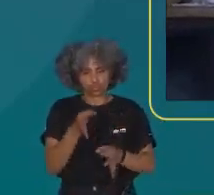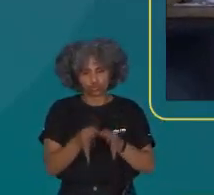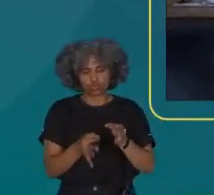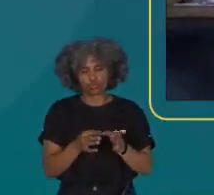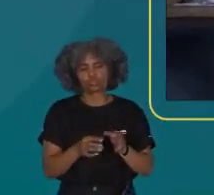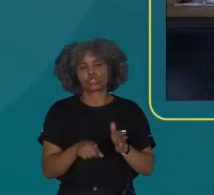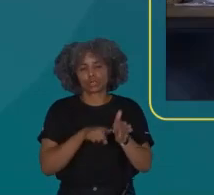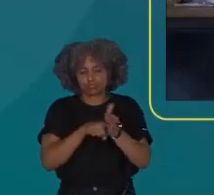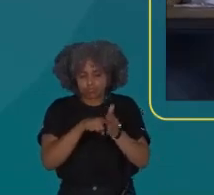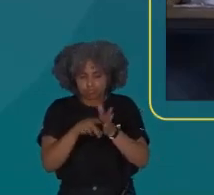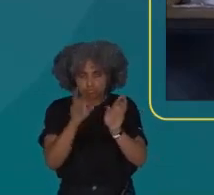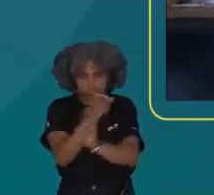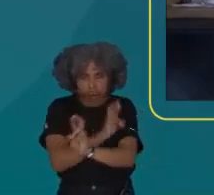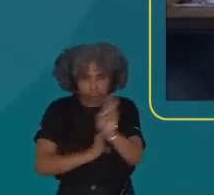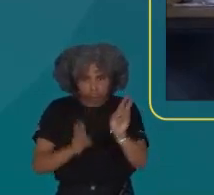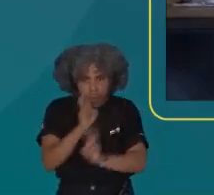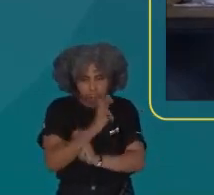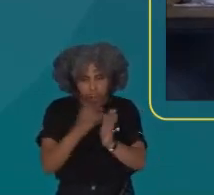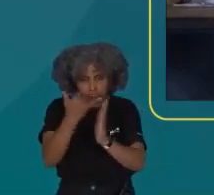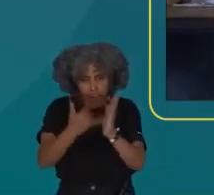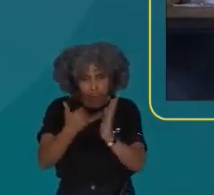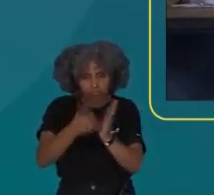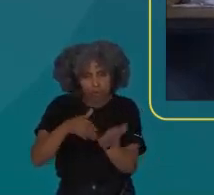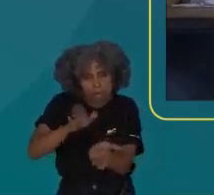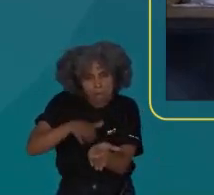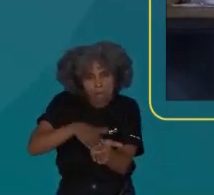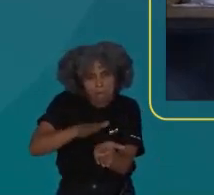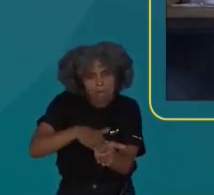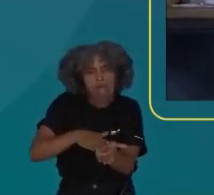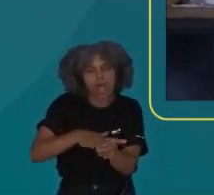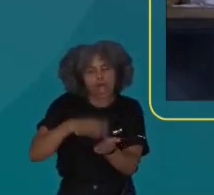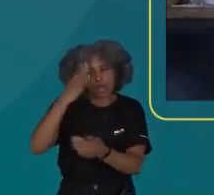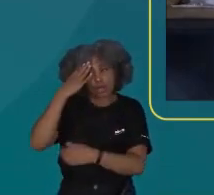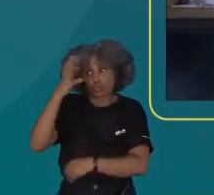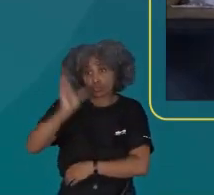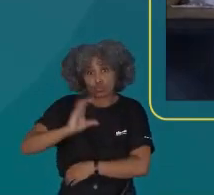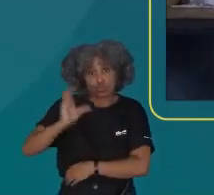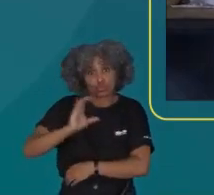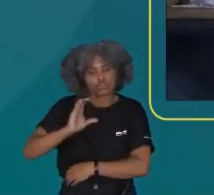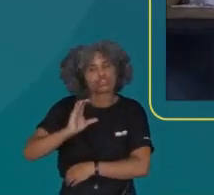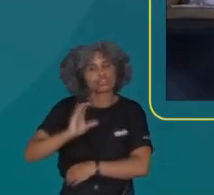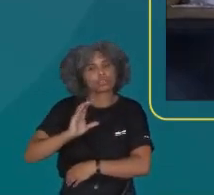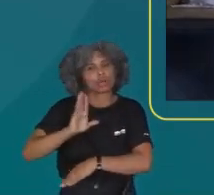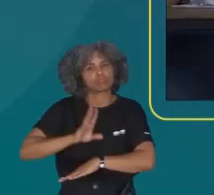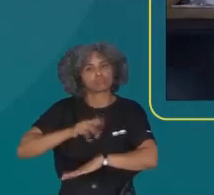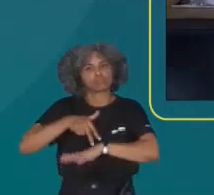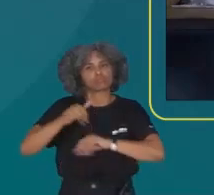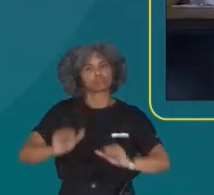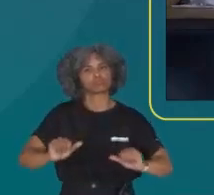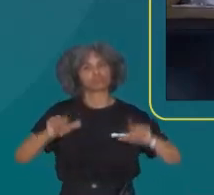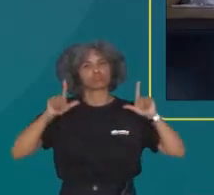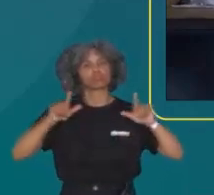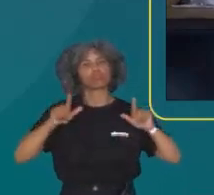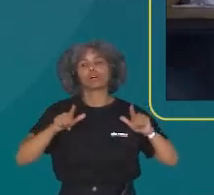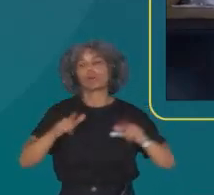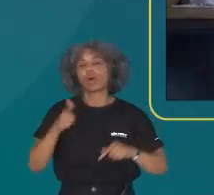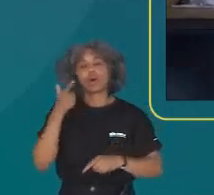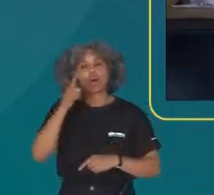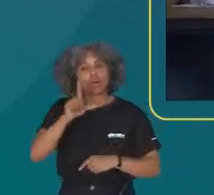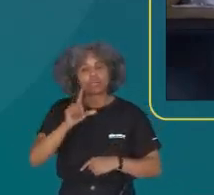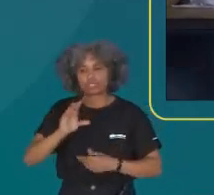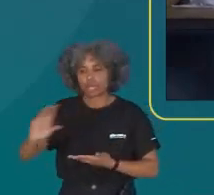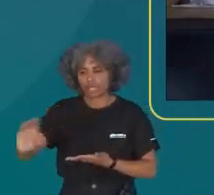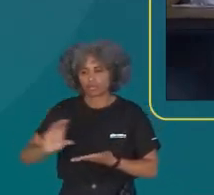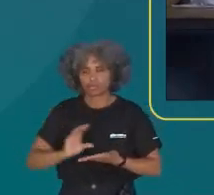cidade. Isso torna a cidade de Curitiba com status e a capacidade de buscar financiamentos